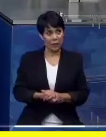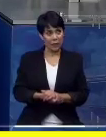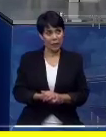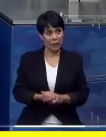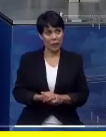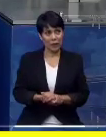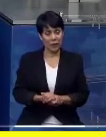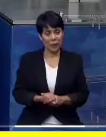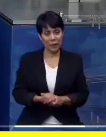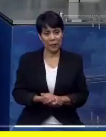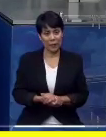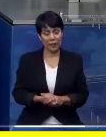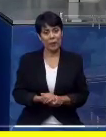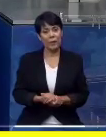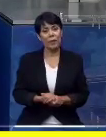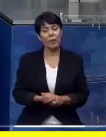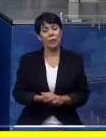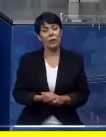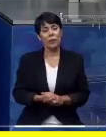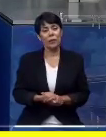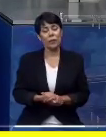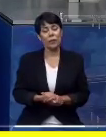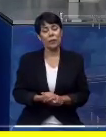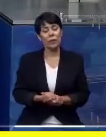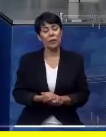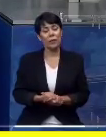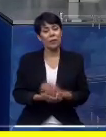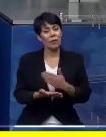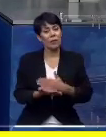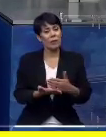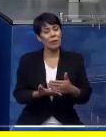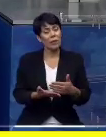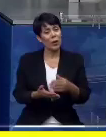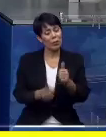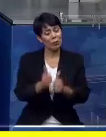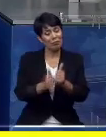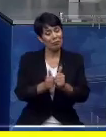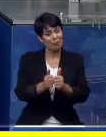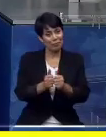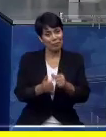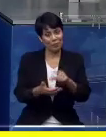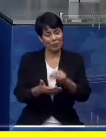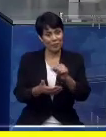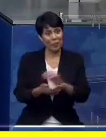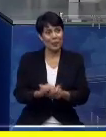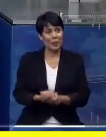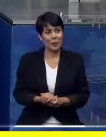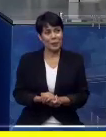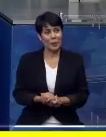bolas numeradas de 0 a 80. Começou o sorteio da Time Mania.